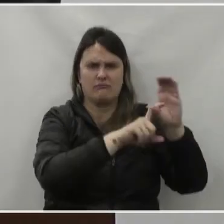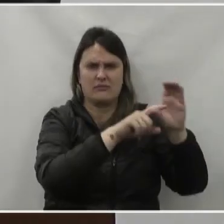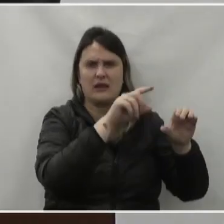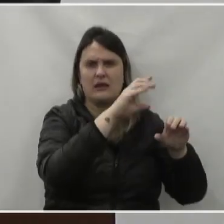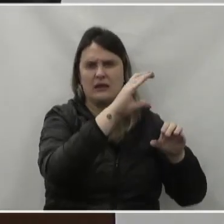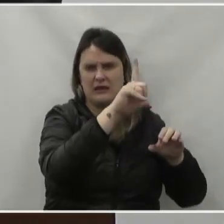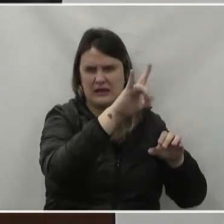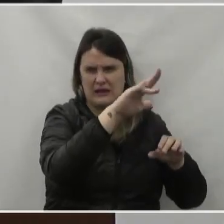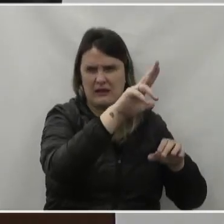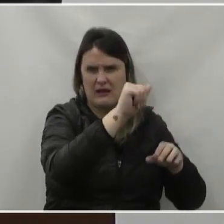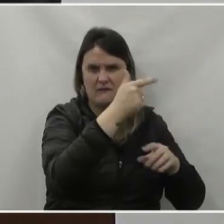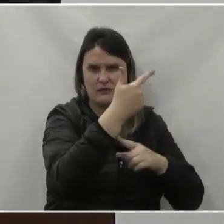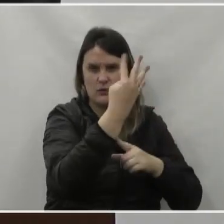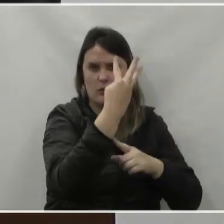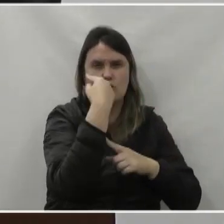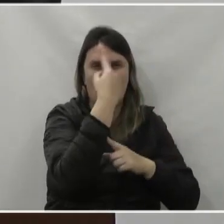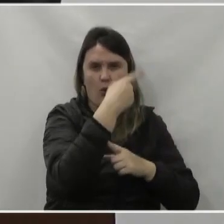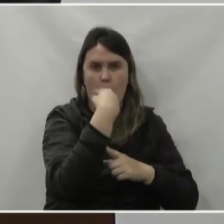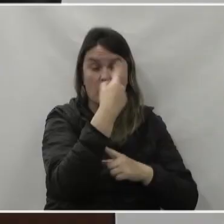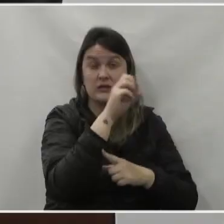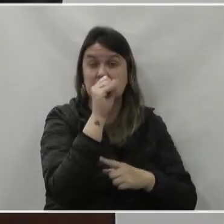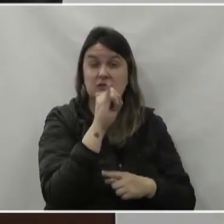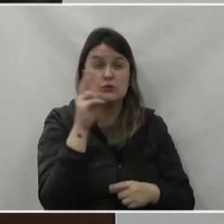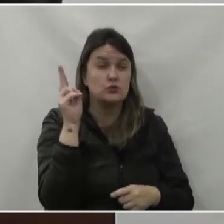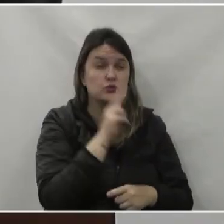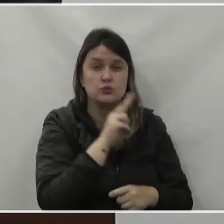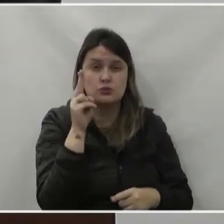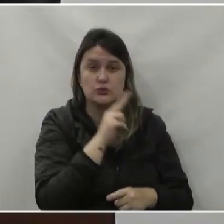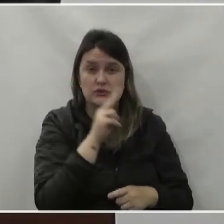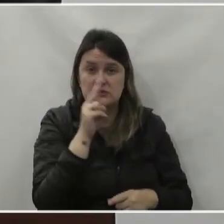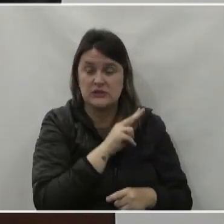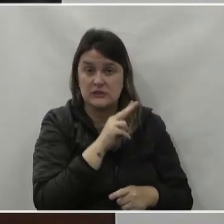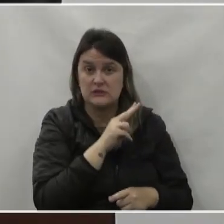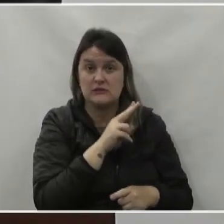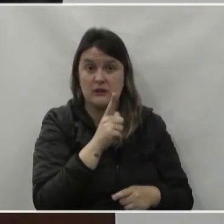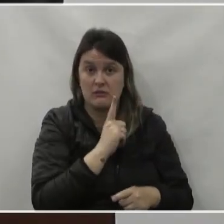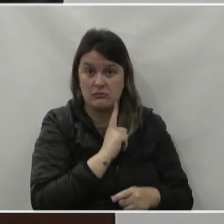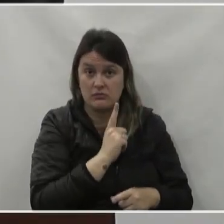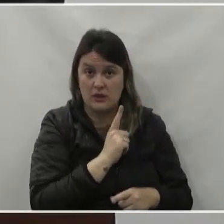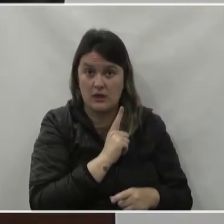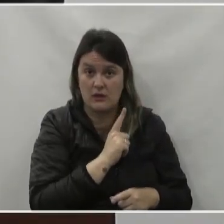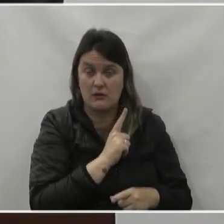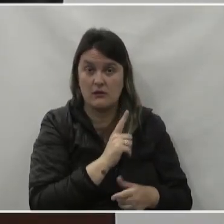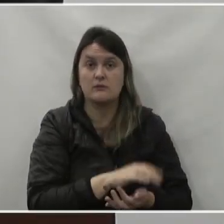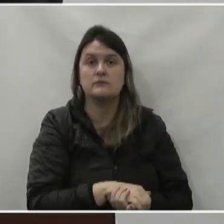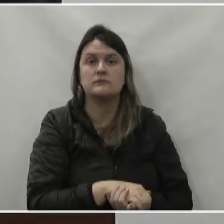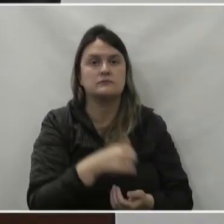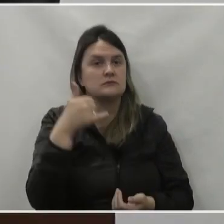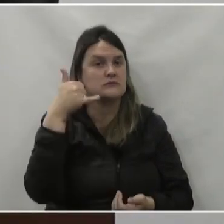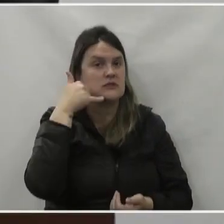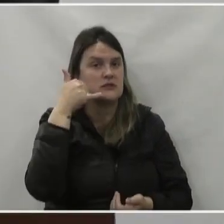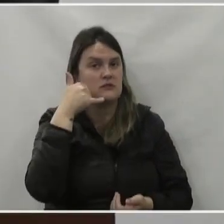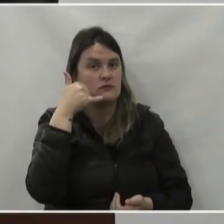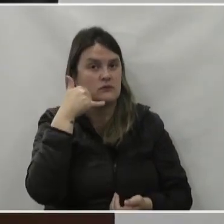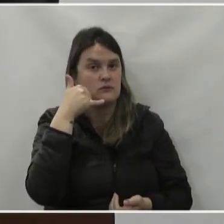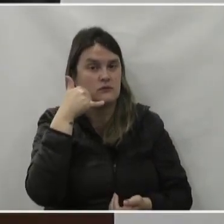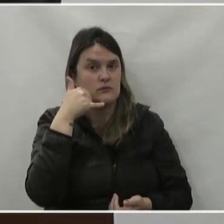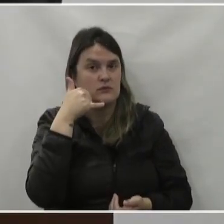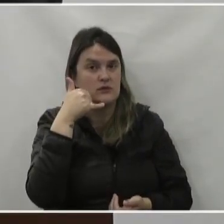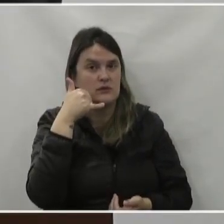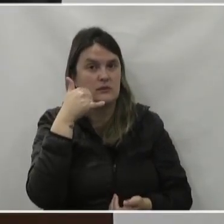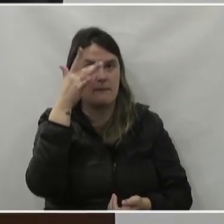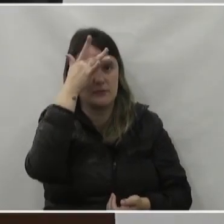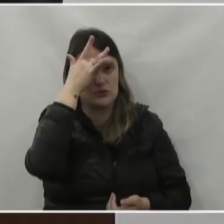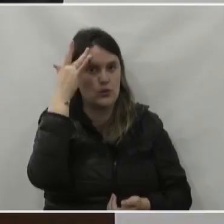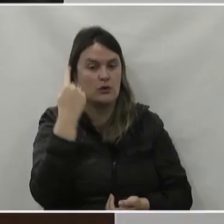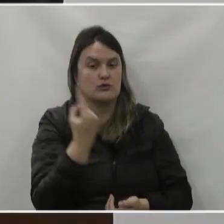conveniadas 24 horas, em casos de urgência e emergência, teria um telefone disponível que o